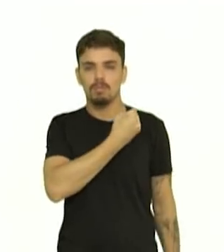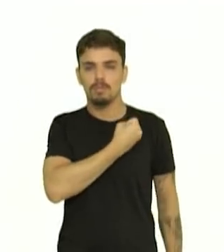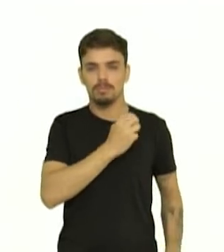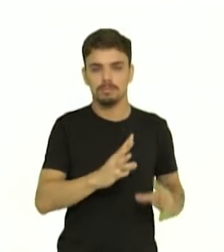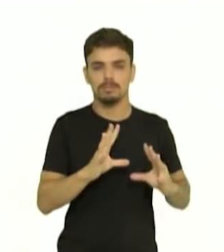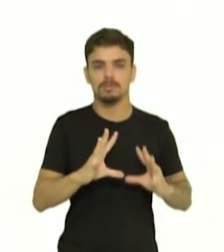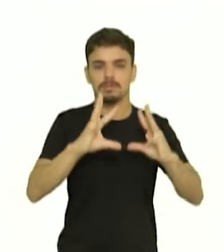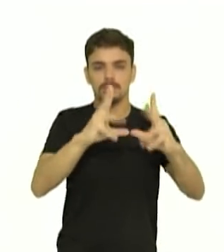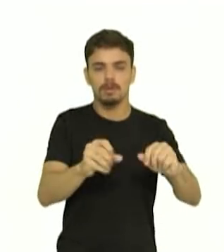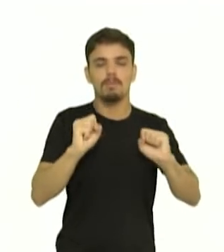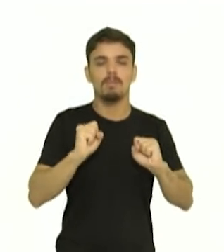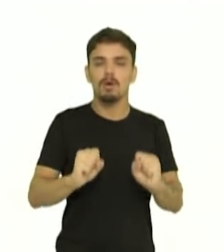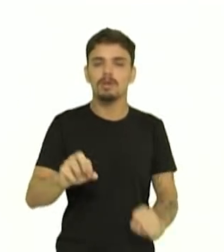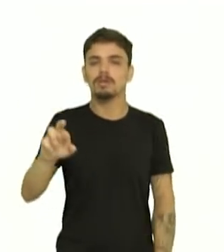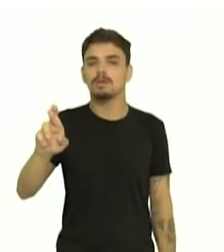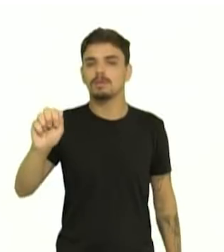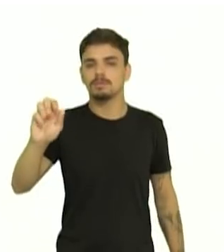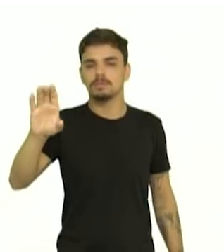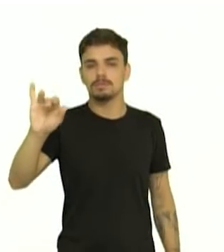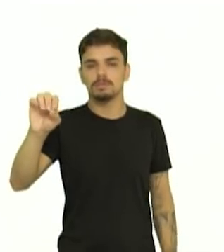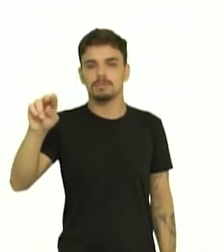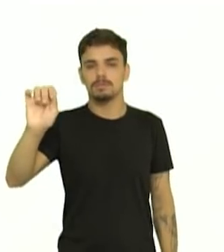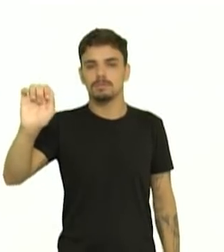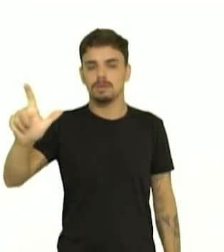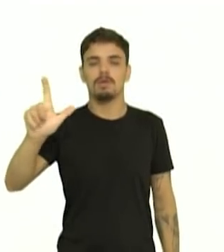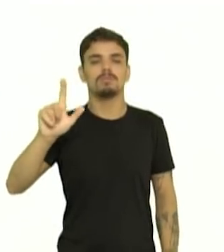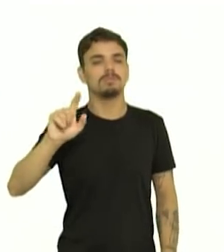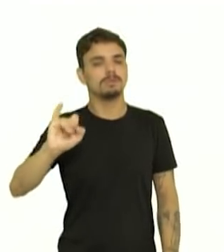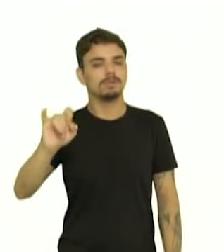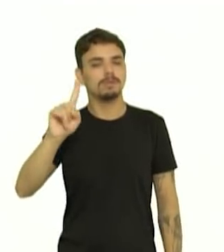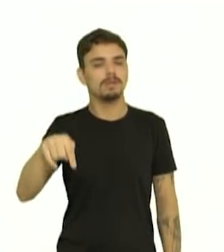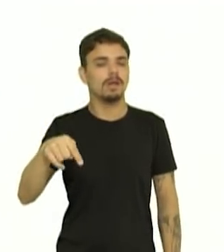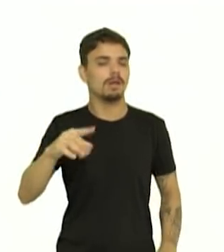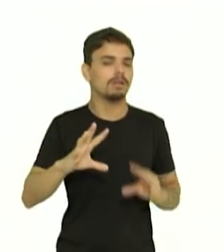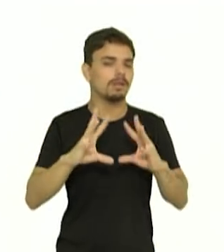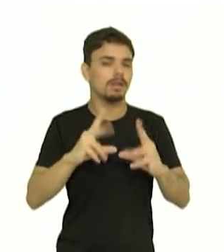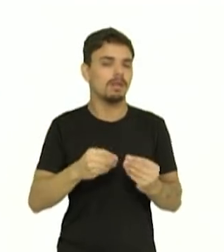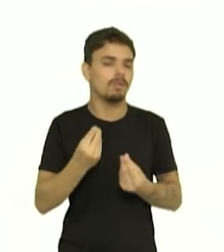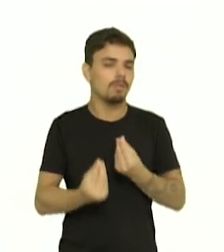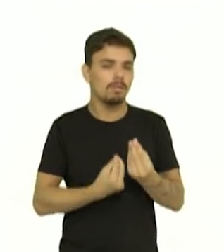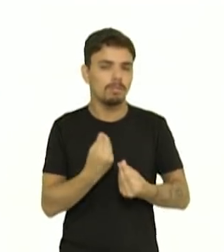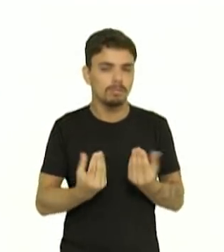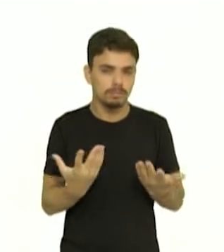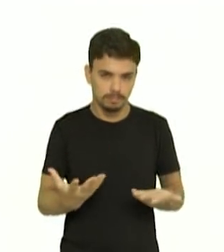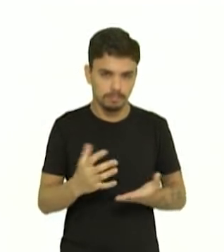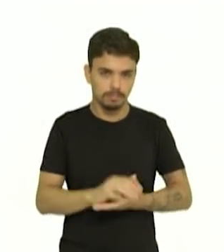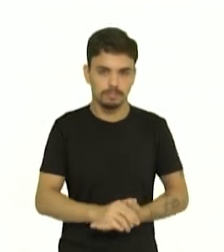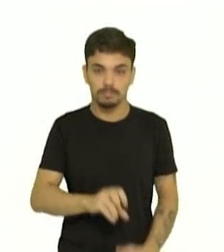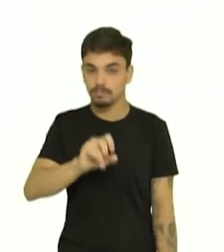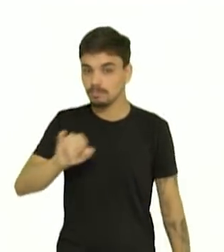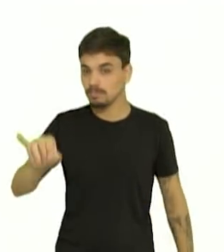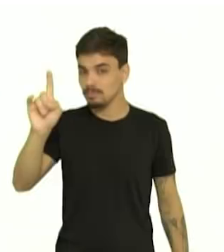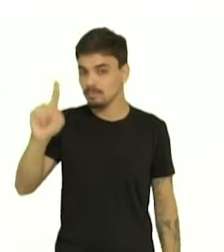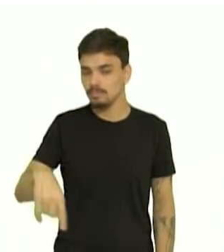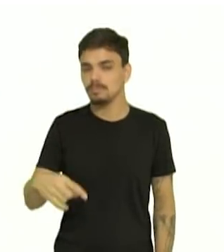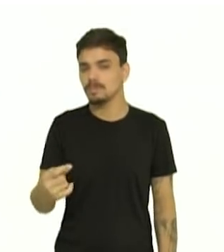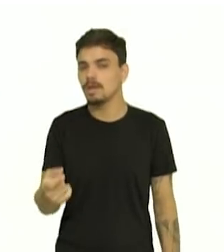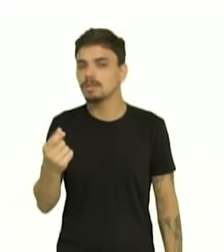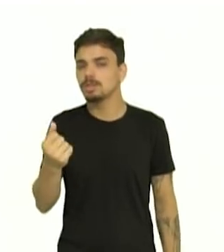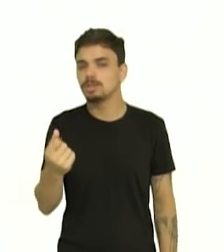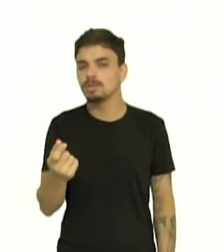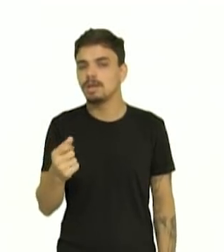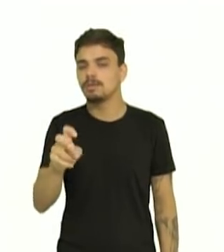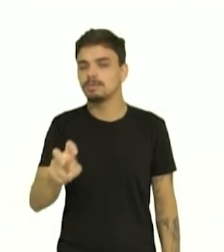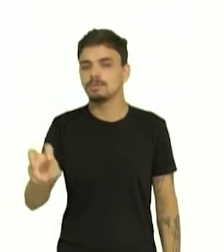número racional se ele pode ser um número decimal se ele é inteiro? Se fosse dinheiro, gente,